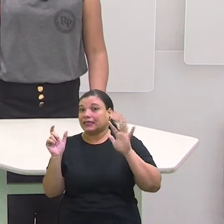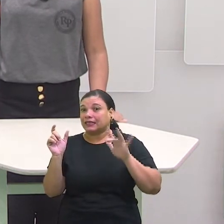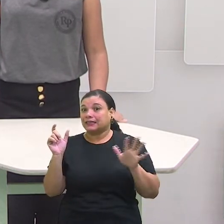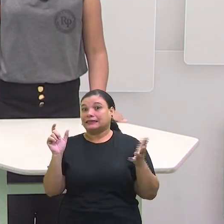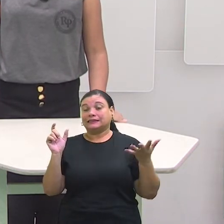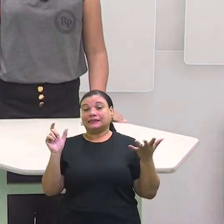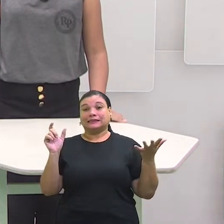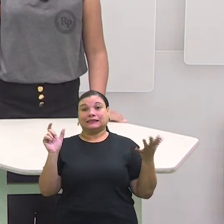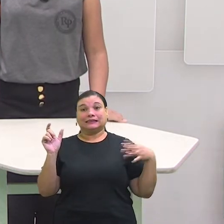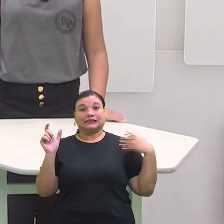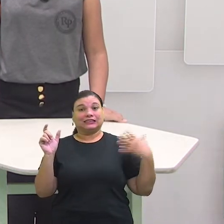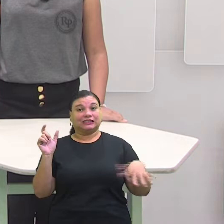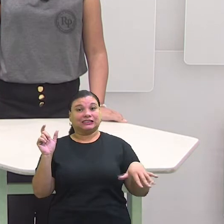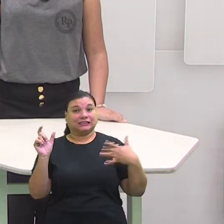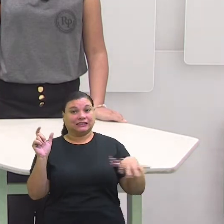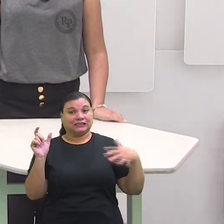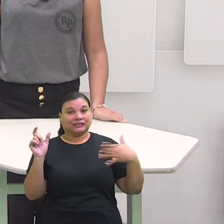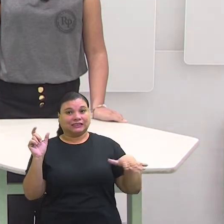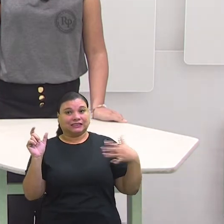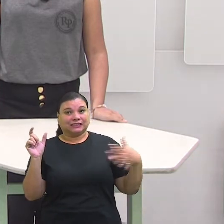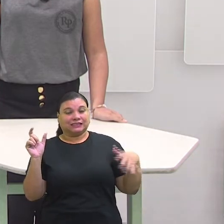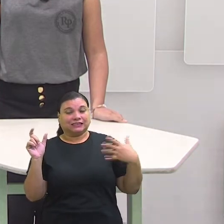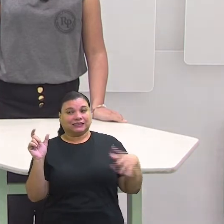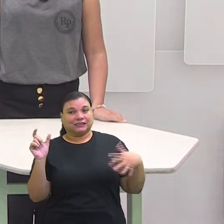E agora?